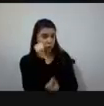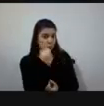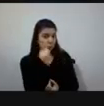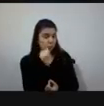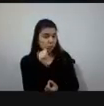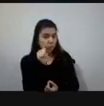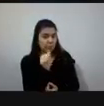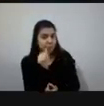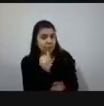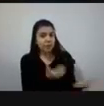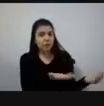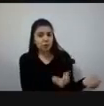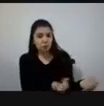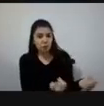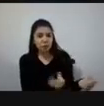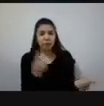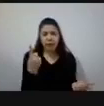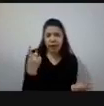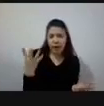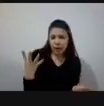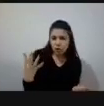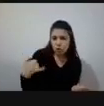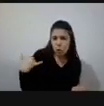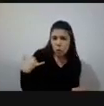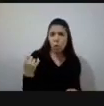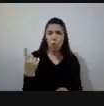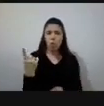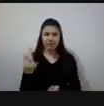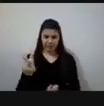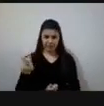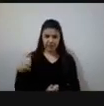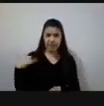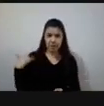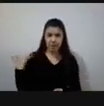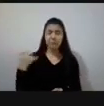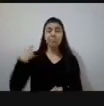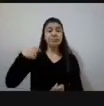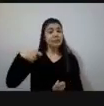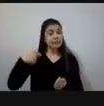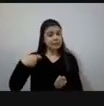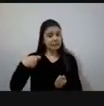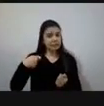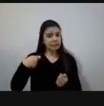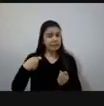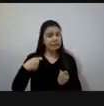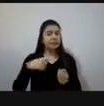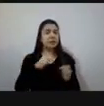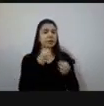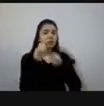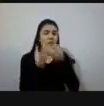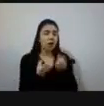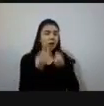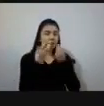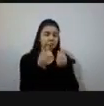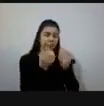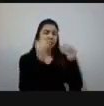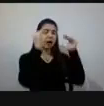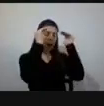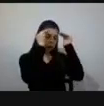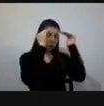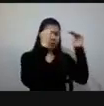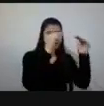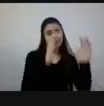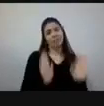ser respeitada e tem que ser dado crédito. Ou seja, se ela trouxe isso à tona, ela está se expondo